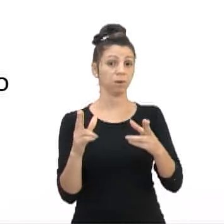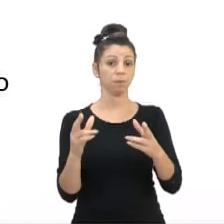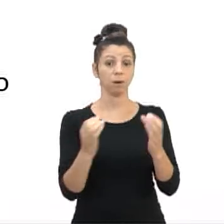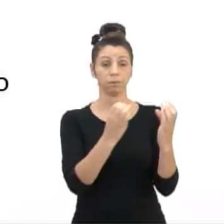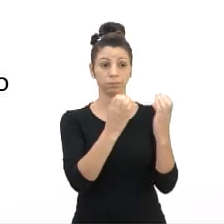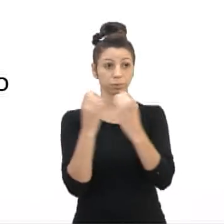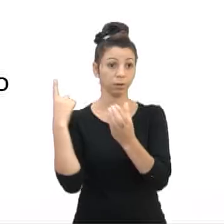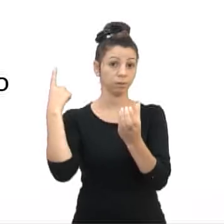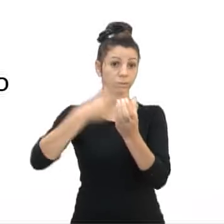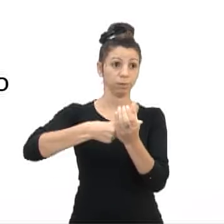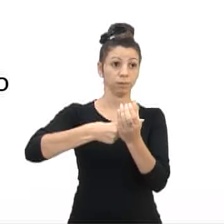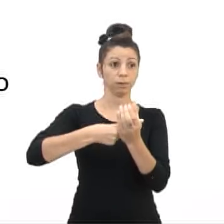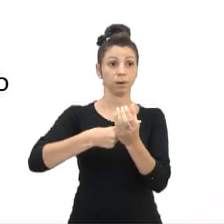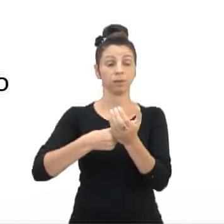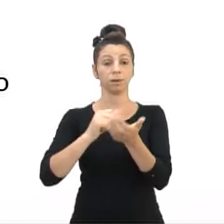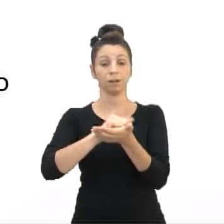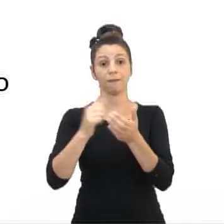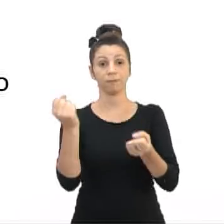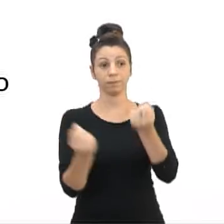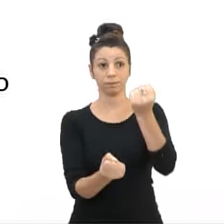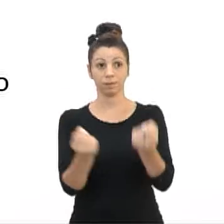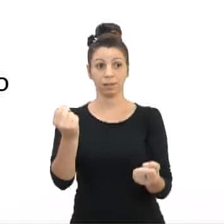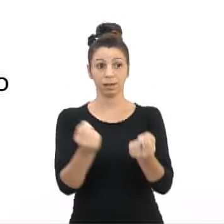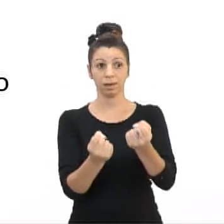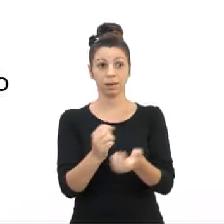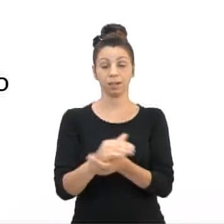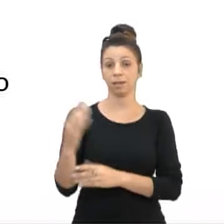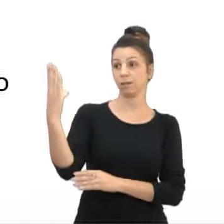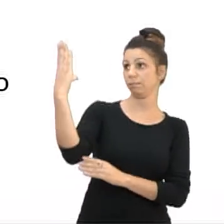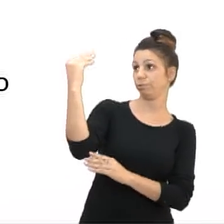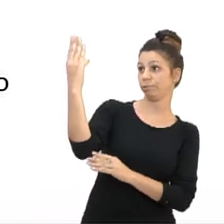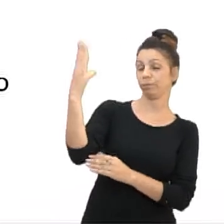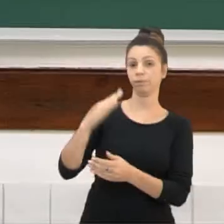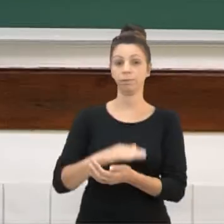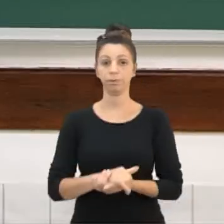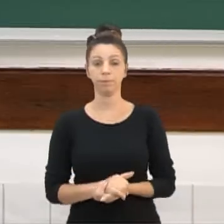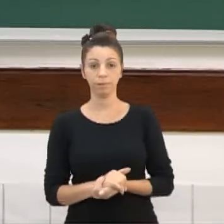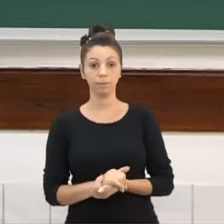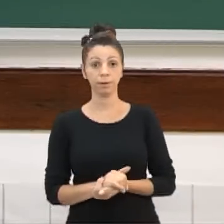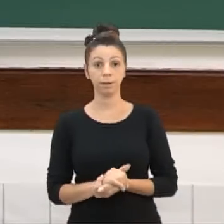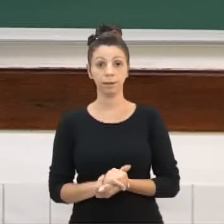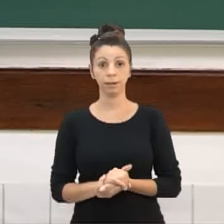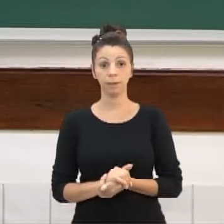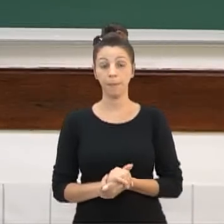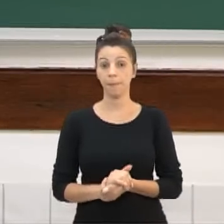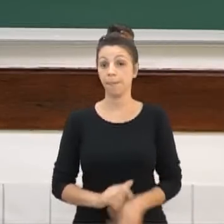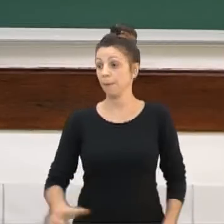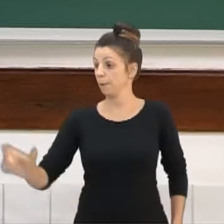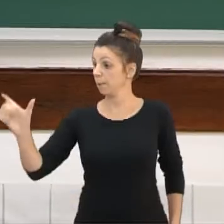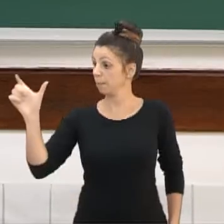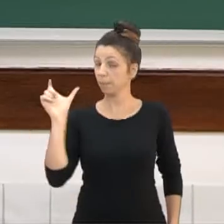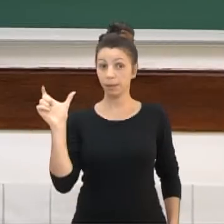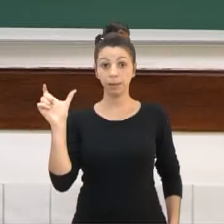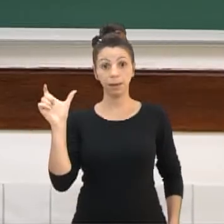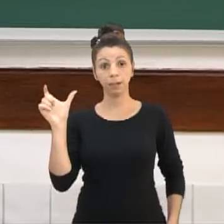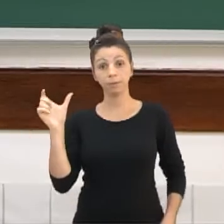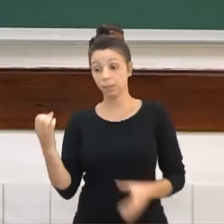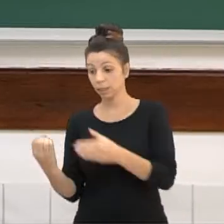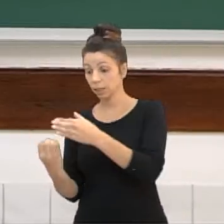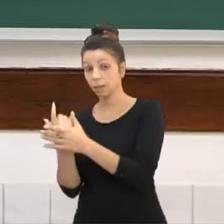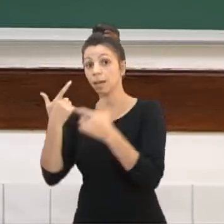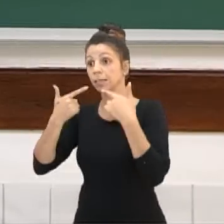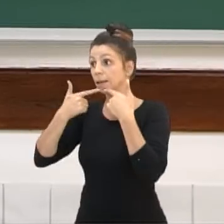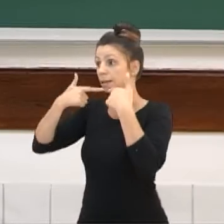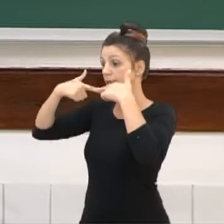lavacar, self-service. Né? Então, vejam, estrangeirismo se refere às palavras oriundas de outras línguas e que já